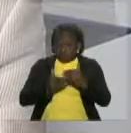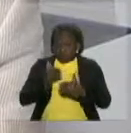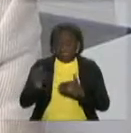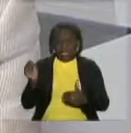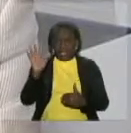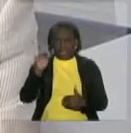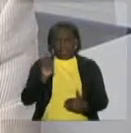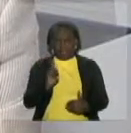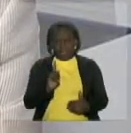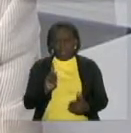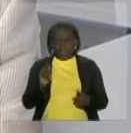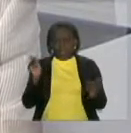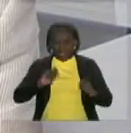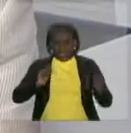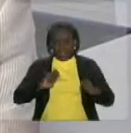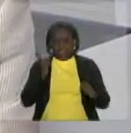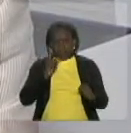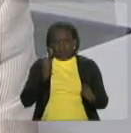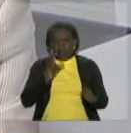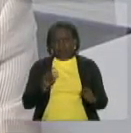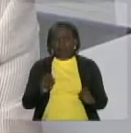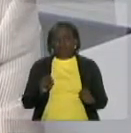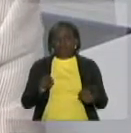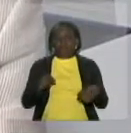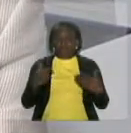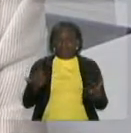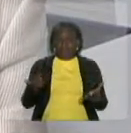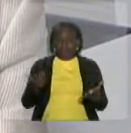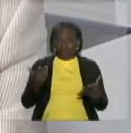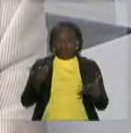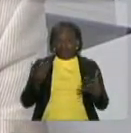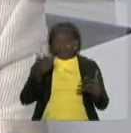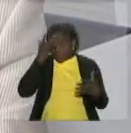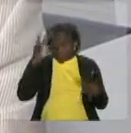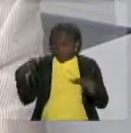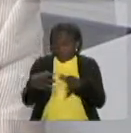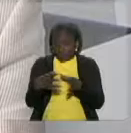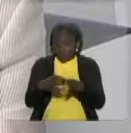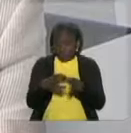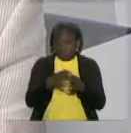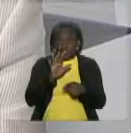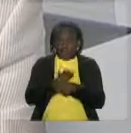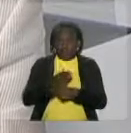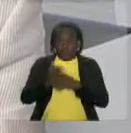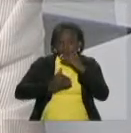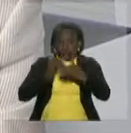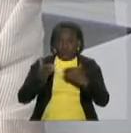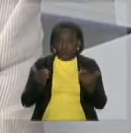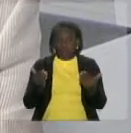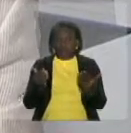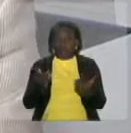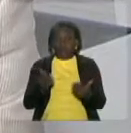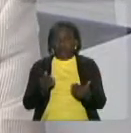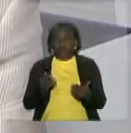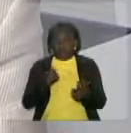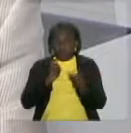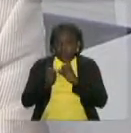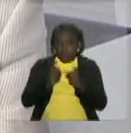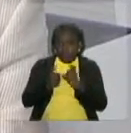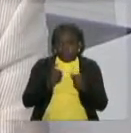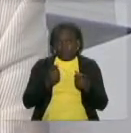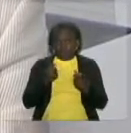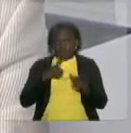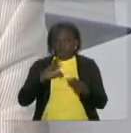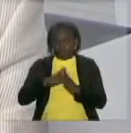processo não é um processo muito caro, é um processo totalmente viável. Né? Então, quais são os membros que participaram desse processo de construção?